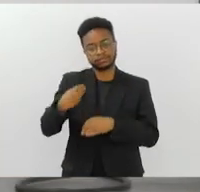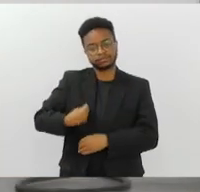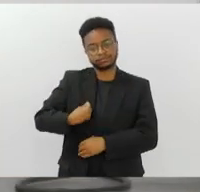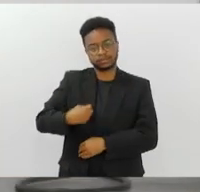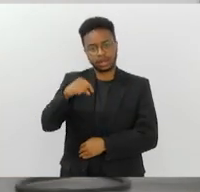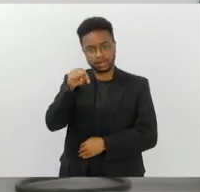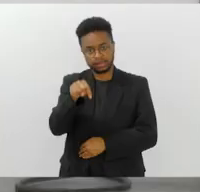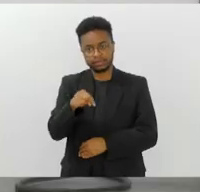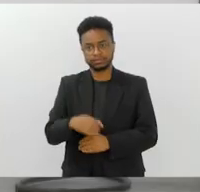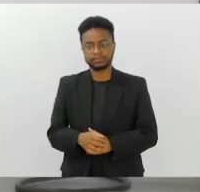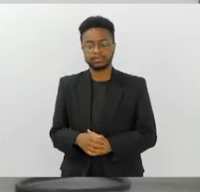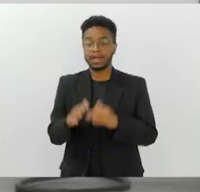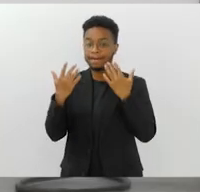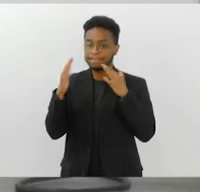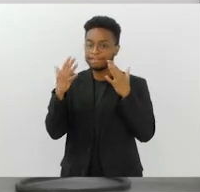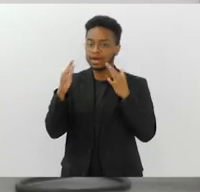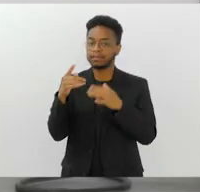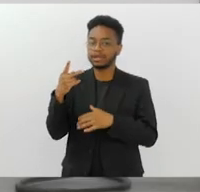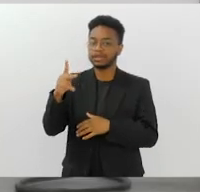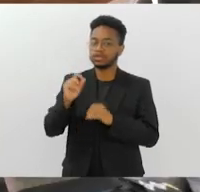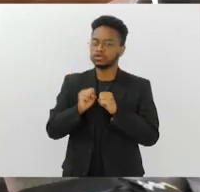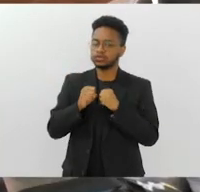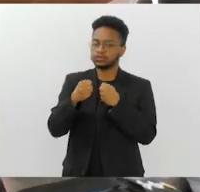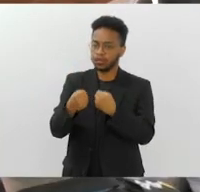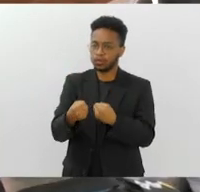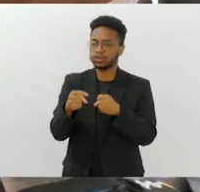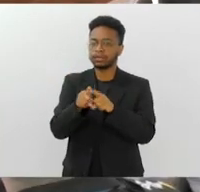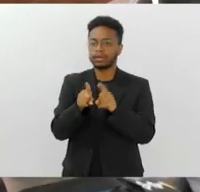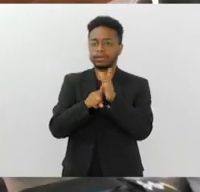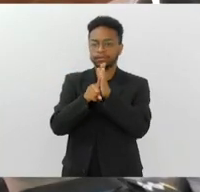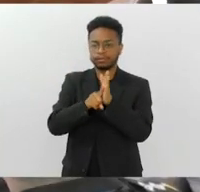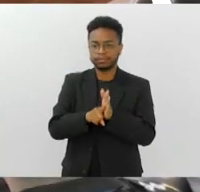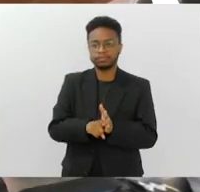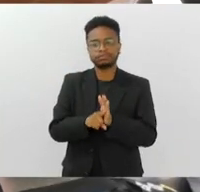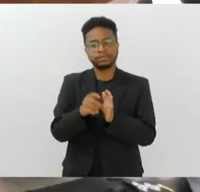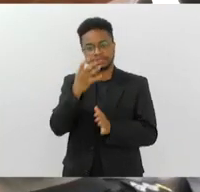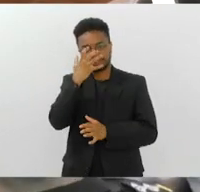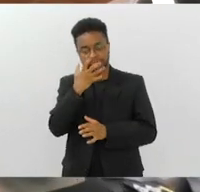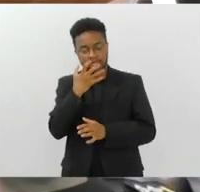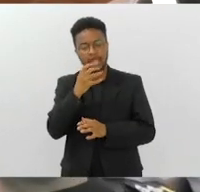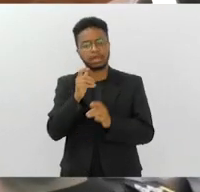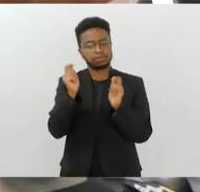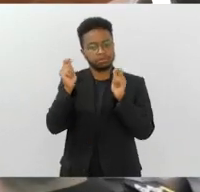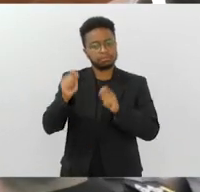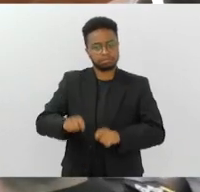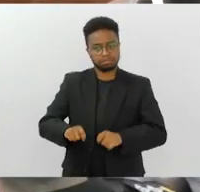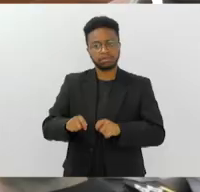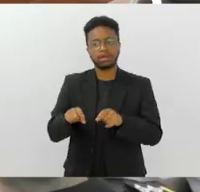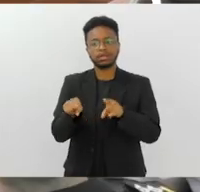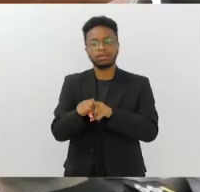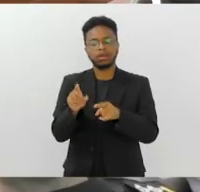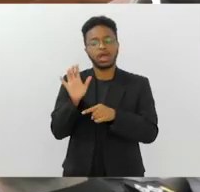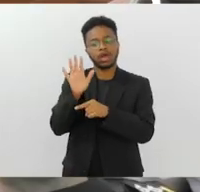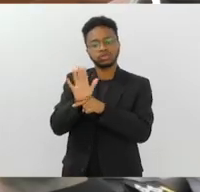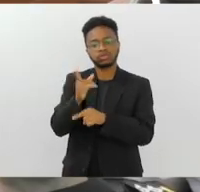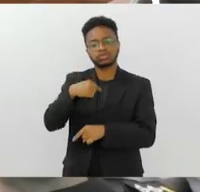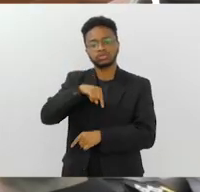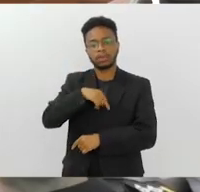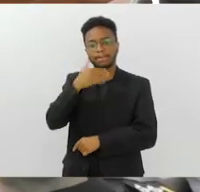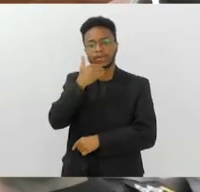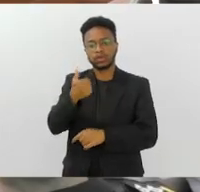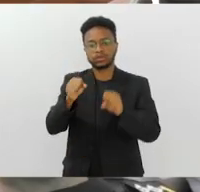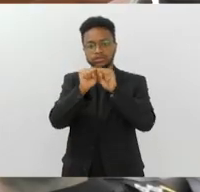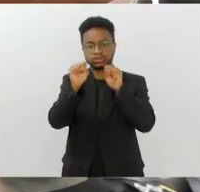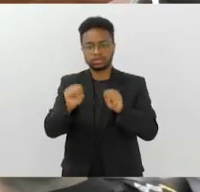presença Parabéns aqui pelo seu empenho pela pesquisa séria competente que vai ajudar a melhorar nossos